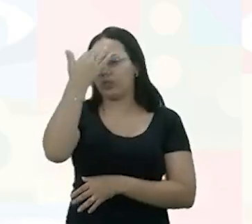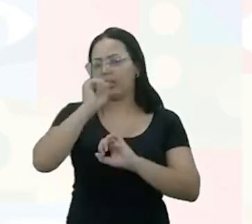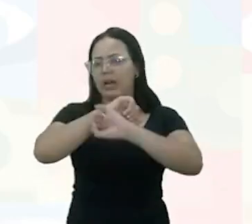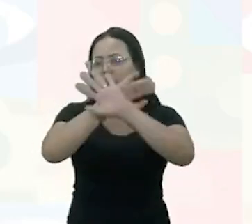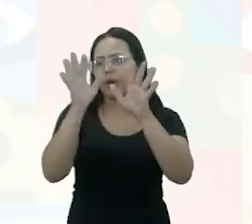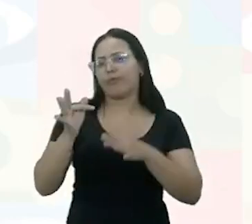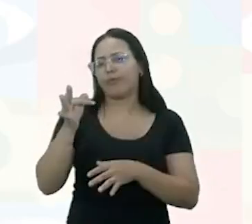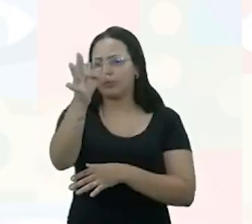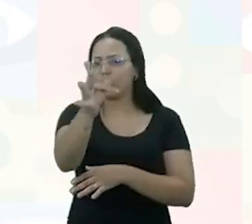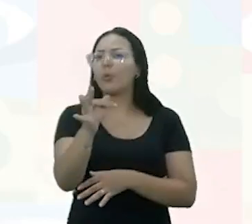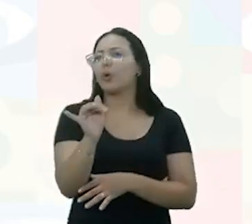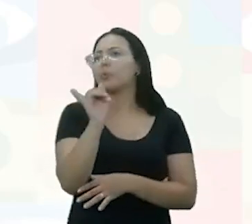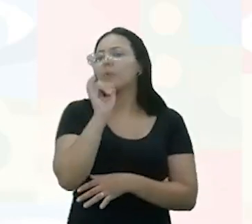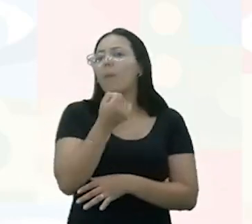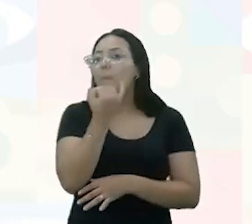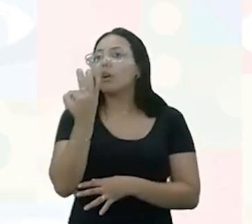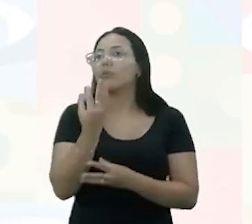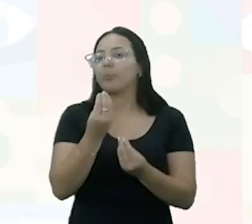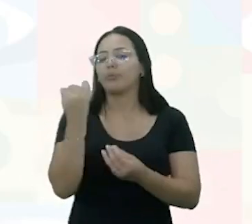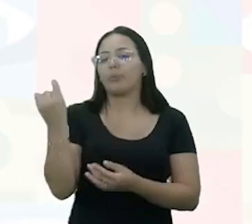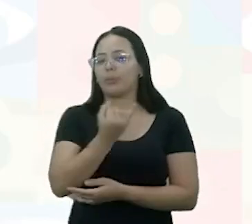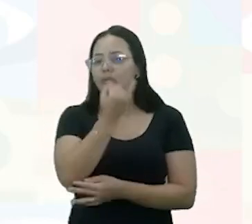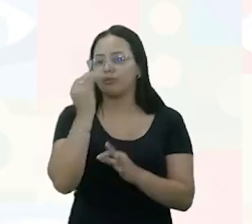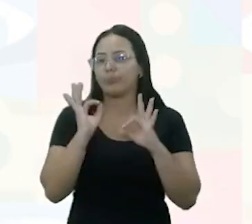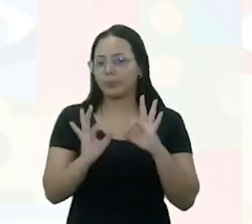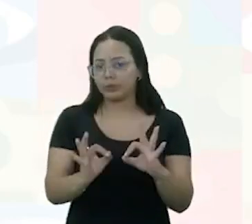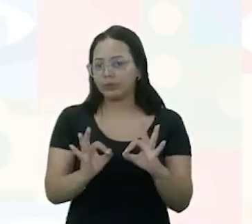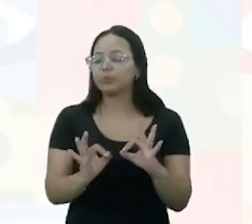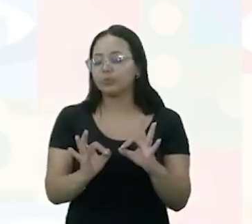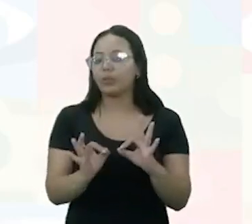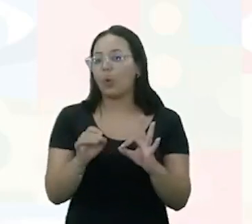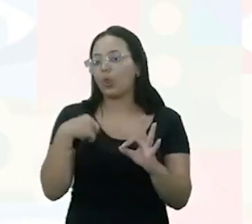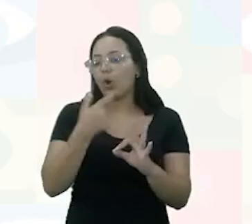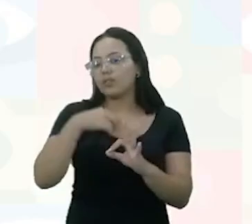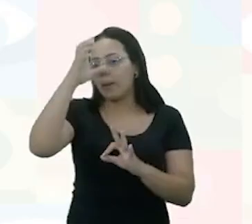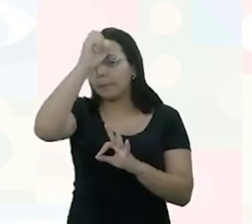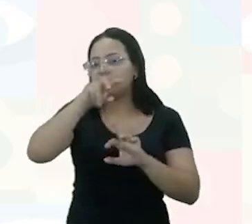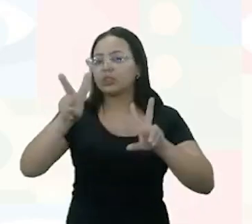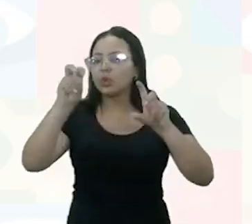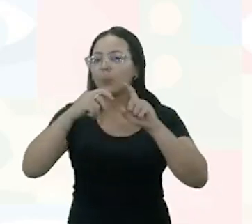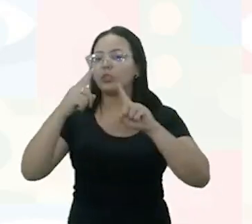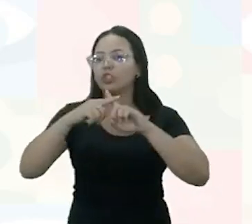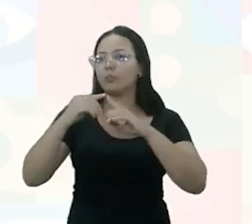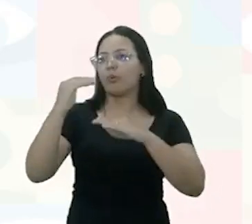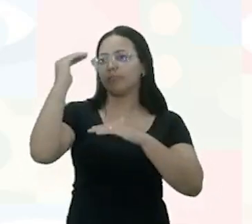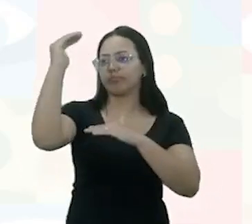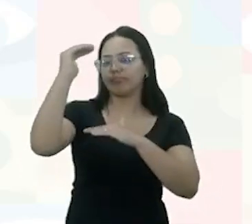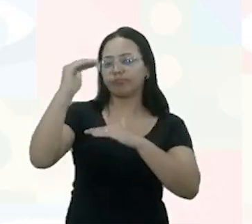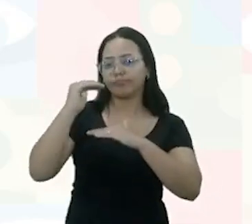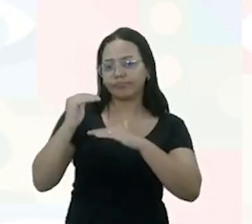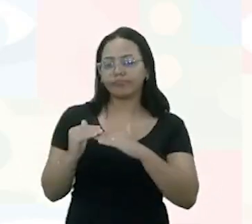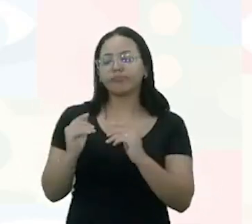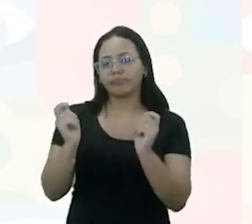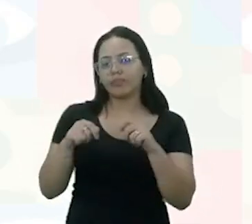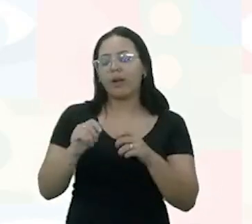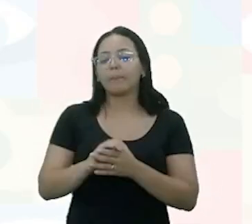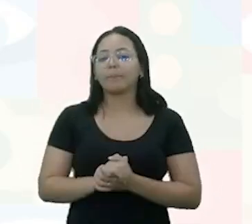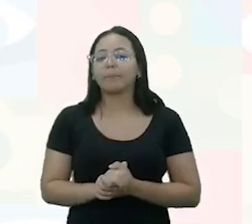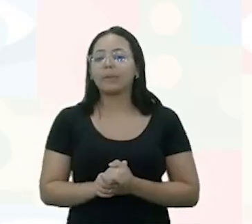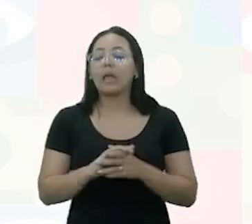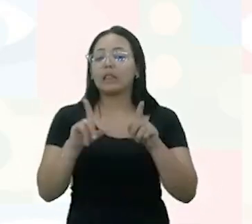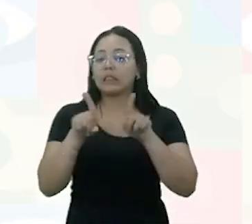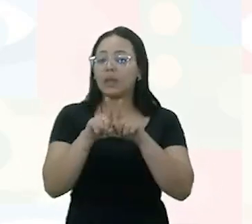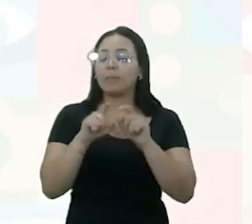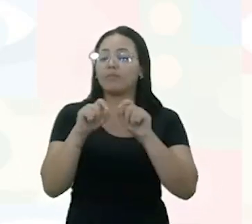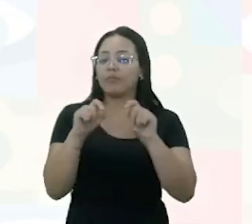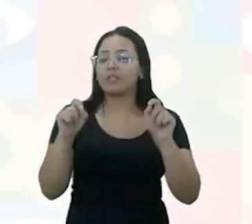no futuro, o quanto isso é importante, né? Quando a gente aprender sobre camada e dentre outros. E fazer o